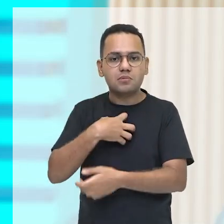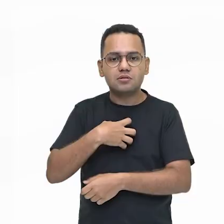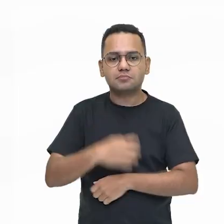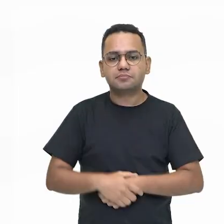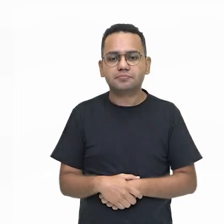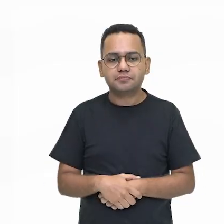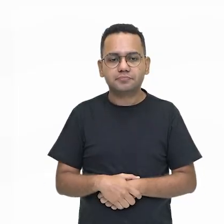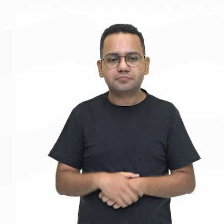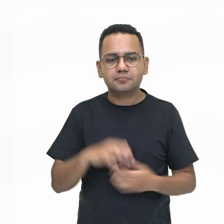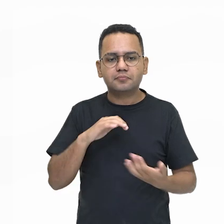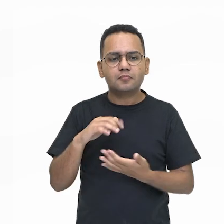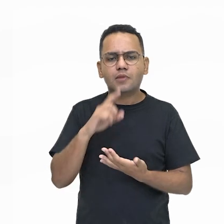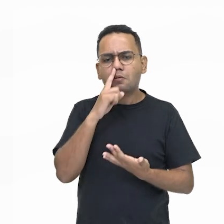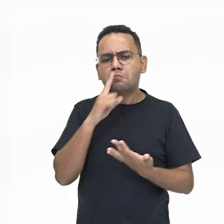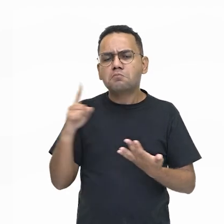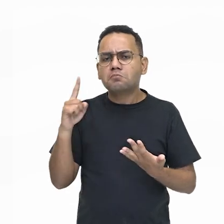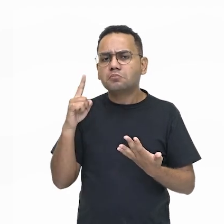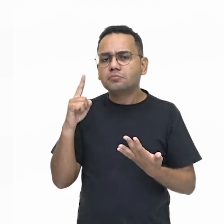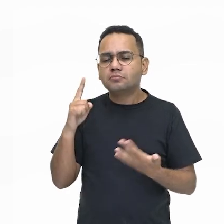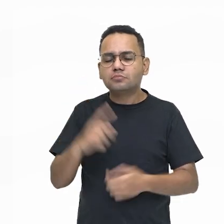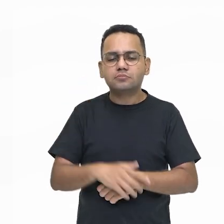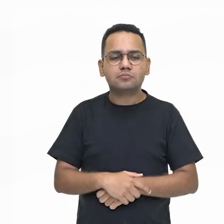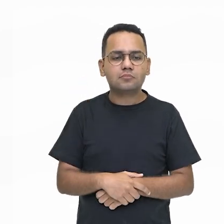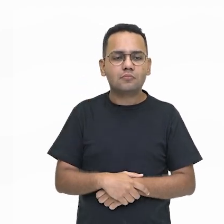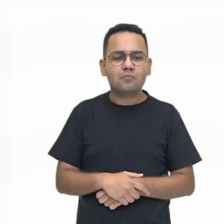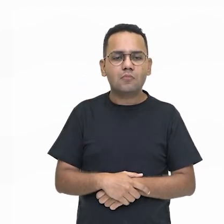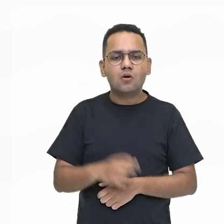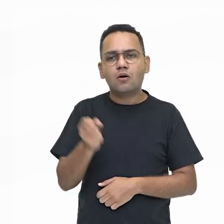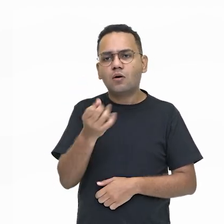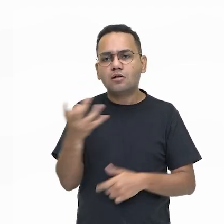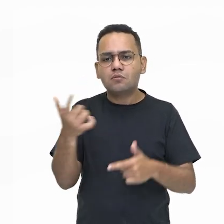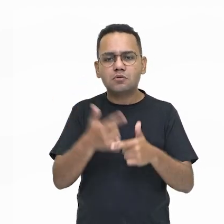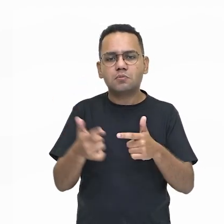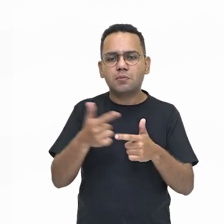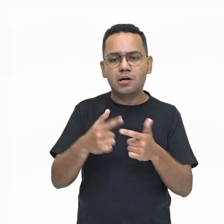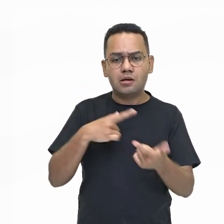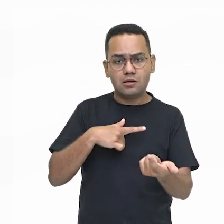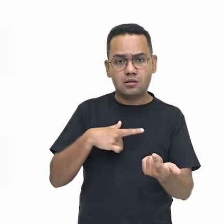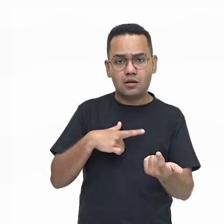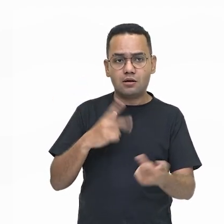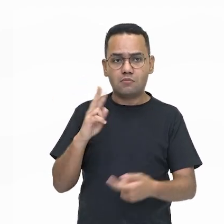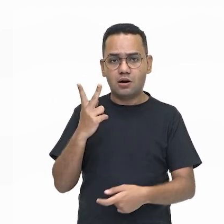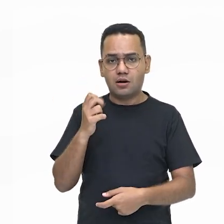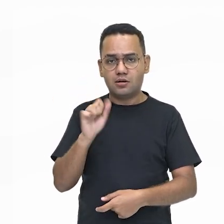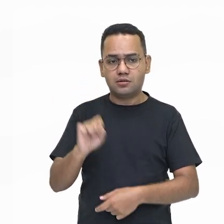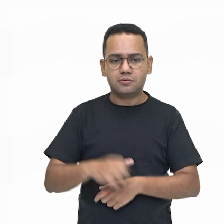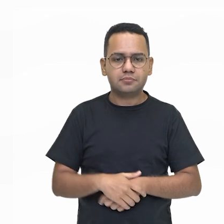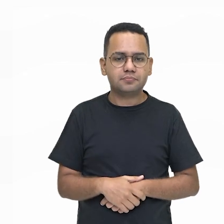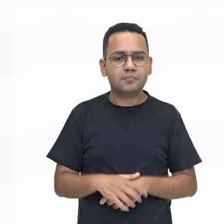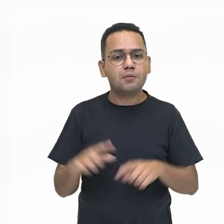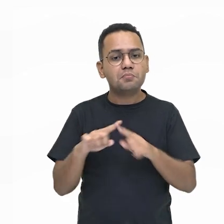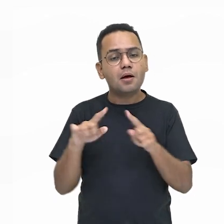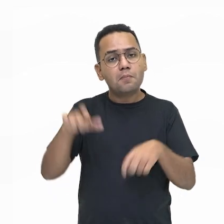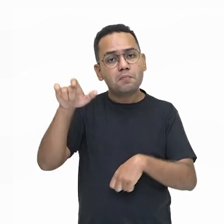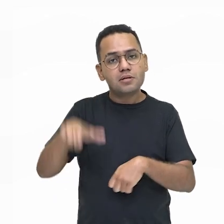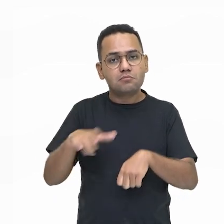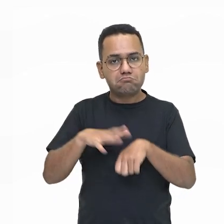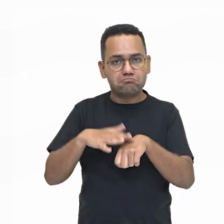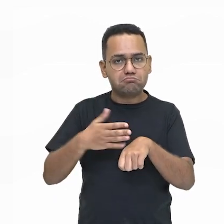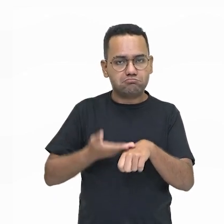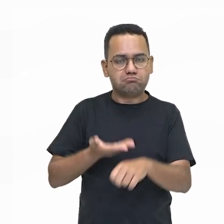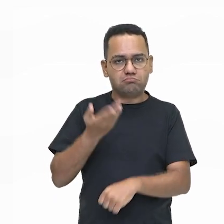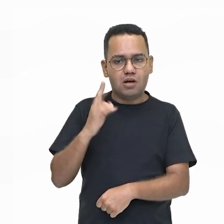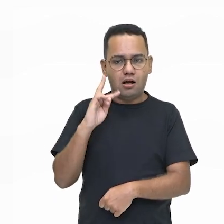Então, quais são os riscos gerados pela hipertensão arterial? O indivíduo que possui pressão alta fora de